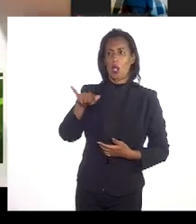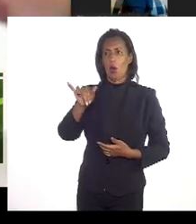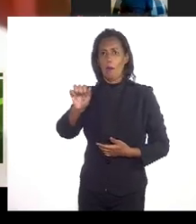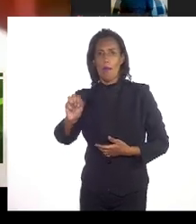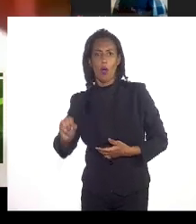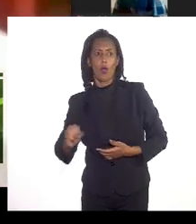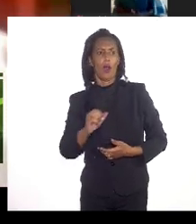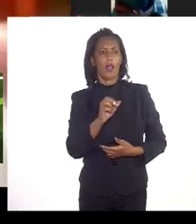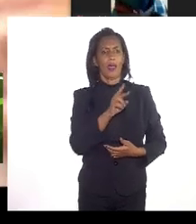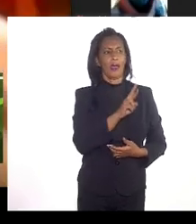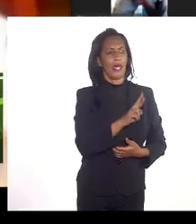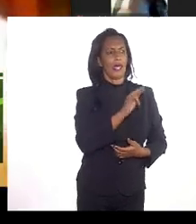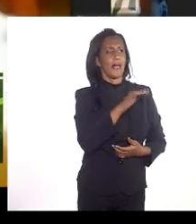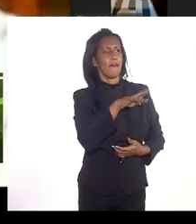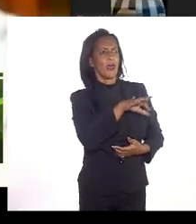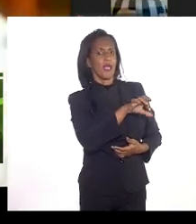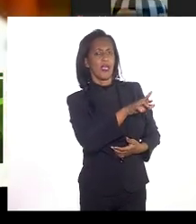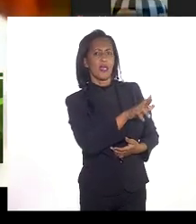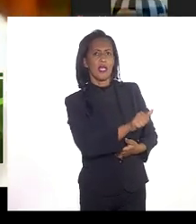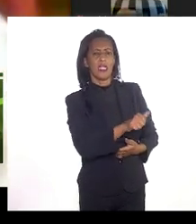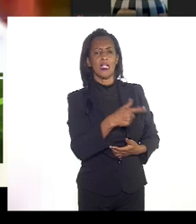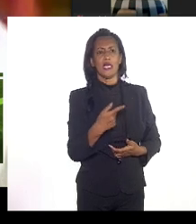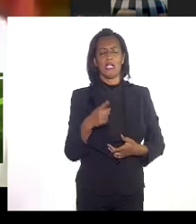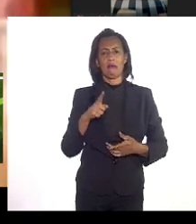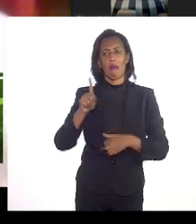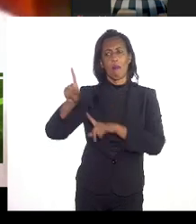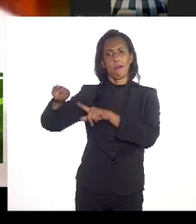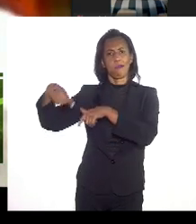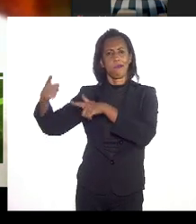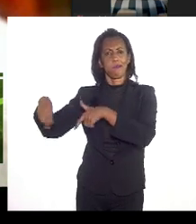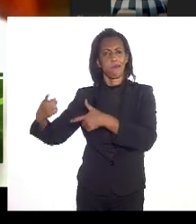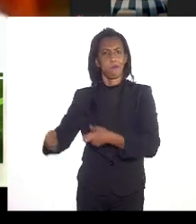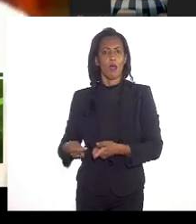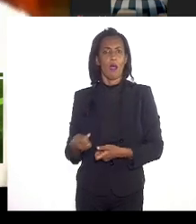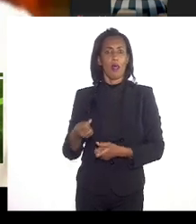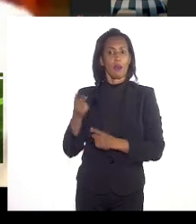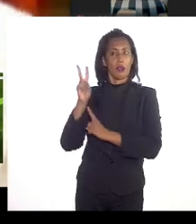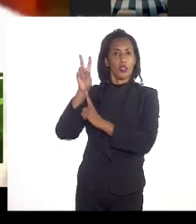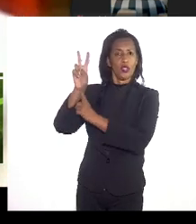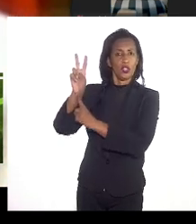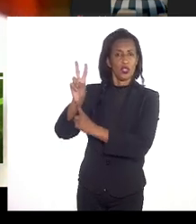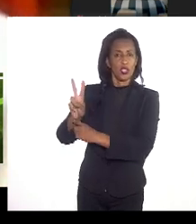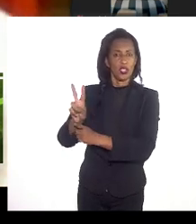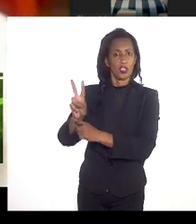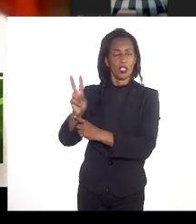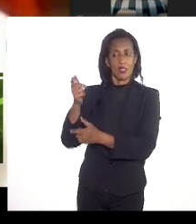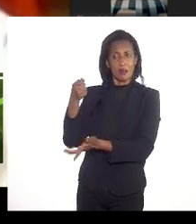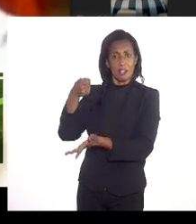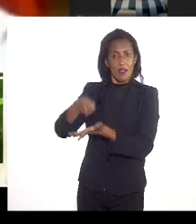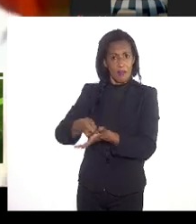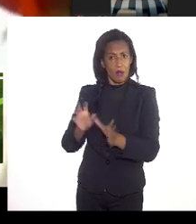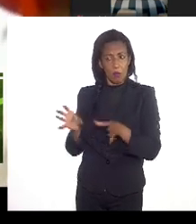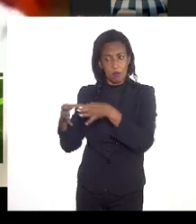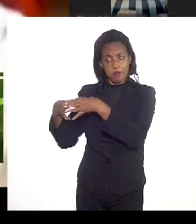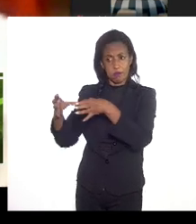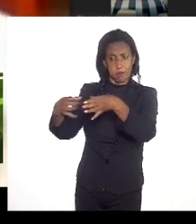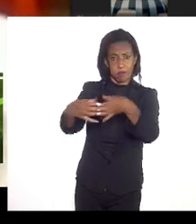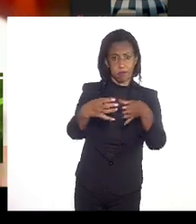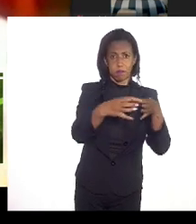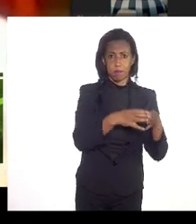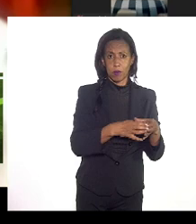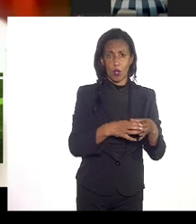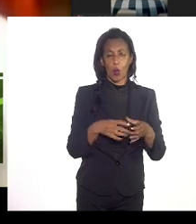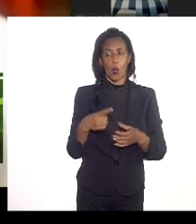ribeirinhos, faxinalenses, pantaneiros, né, os próprios povos indígenas, que se afirmam, né, e